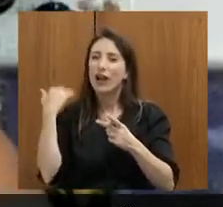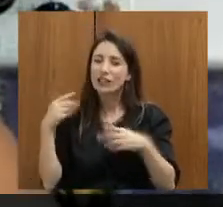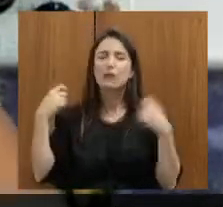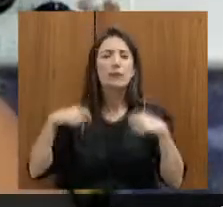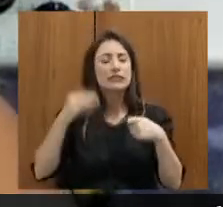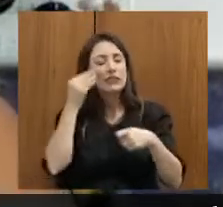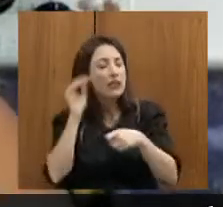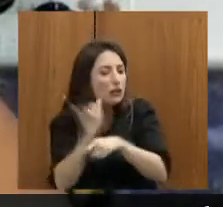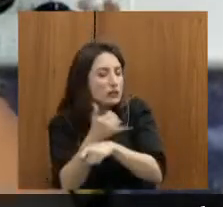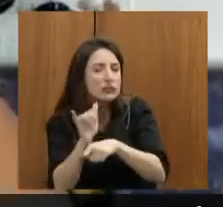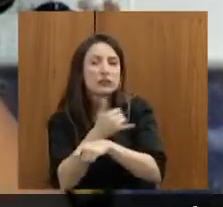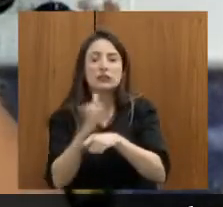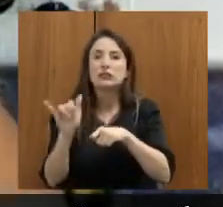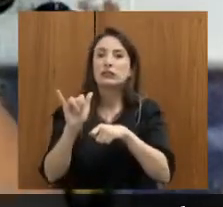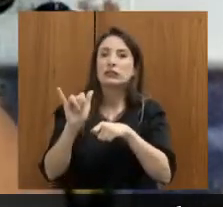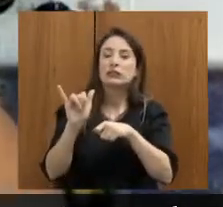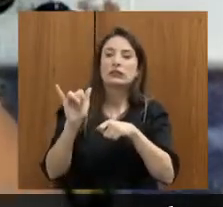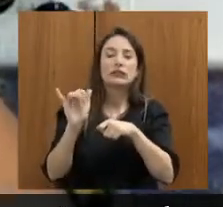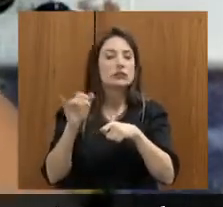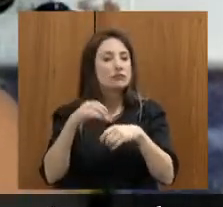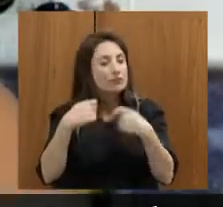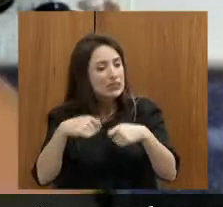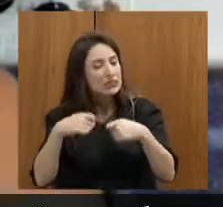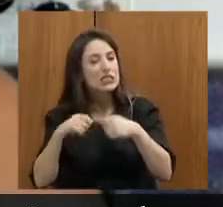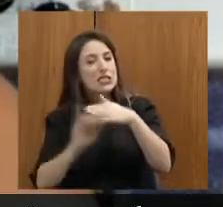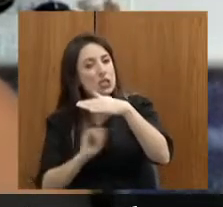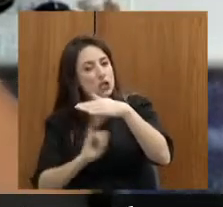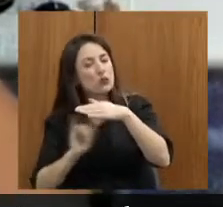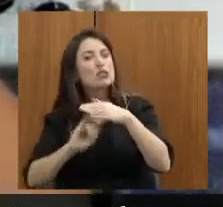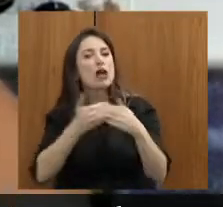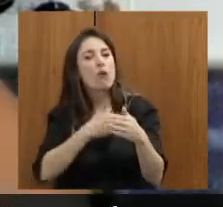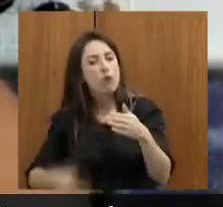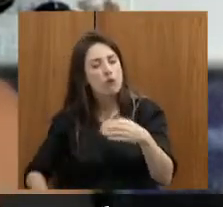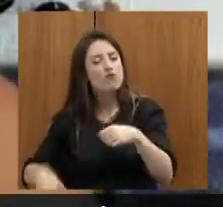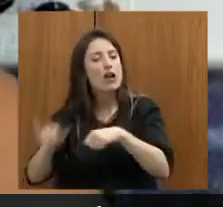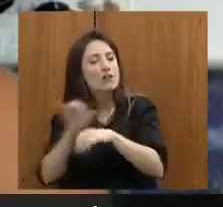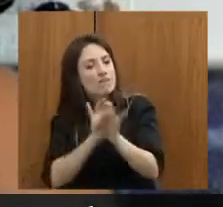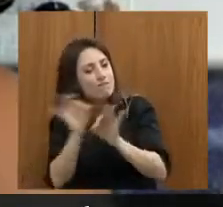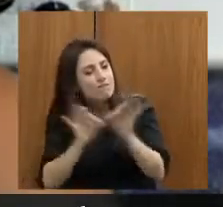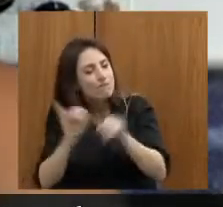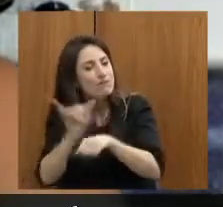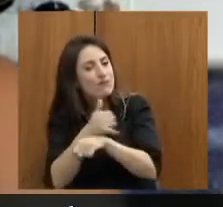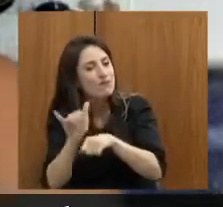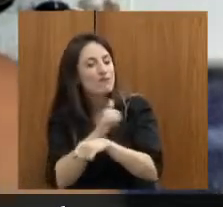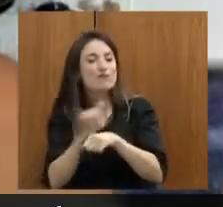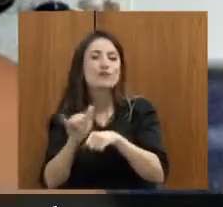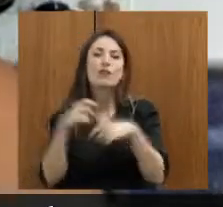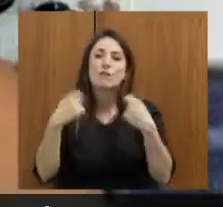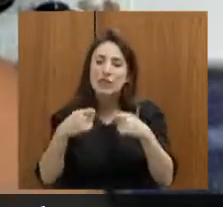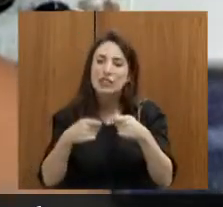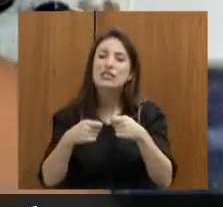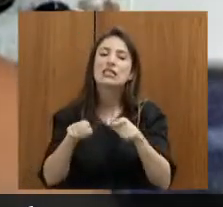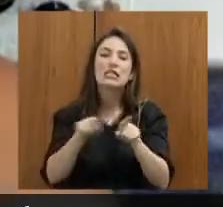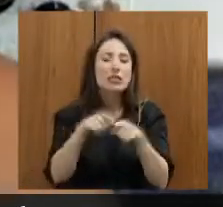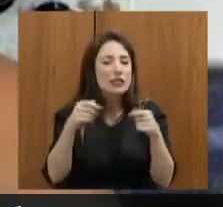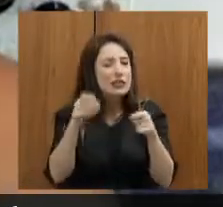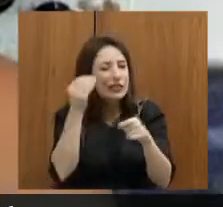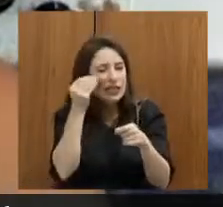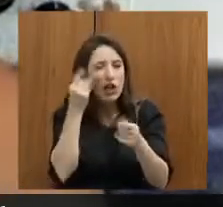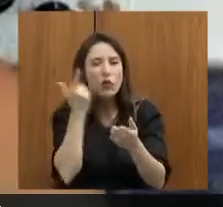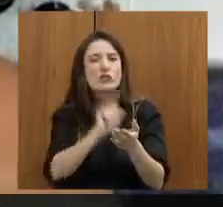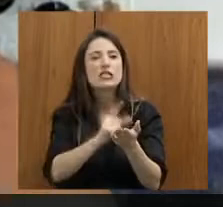sólidos como os planos intersetoriais a desenhar de corações orçamentária e legais das formações políticas